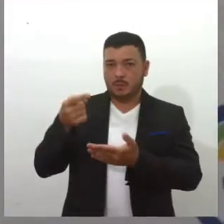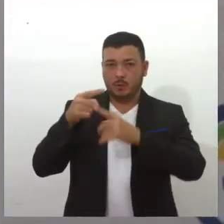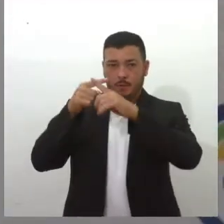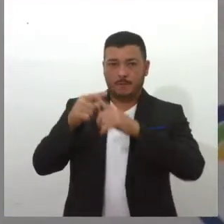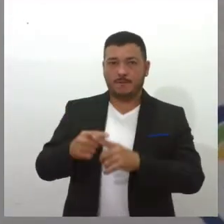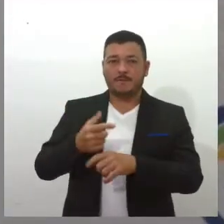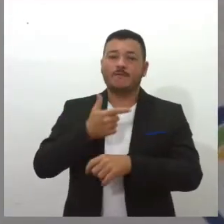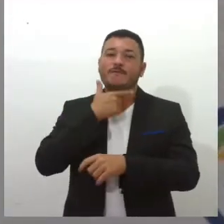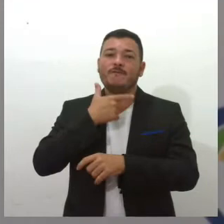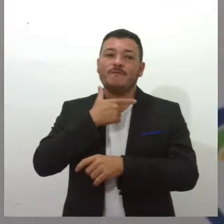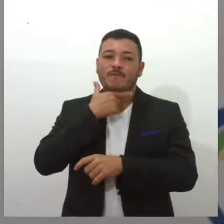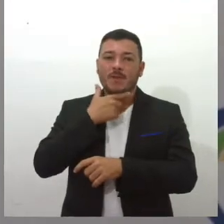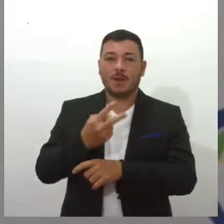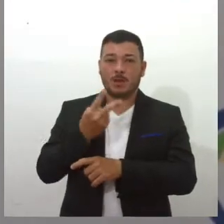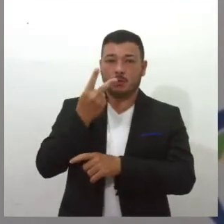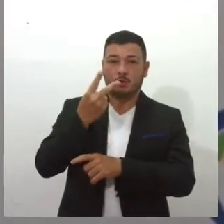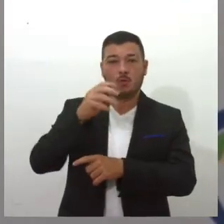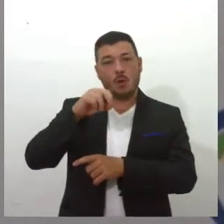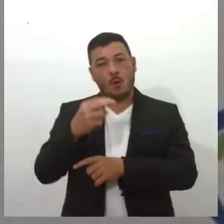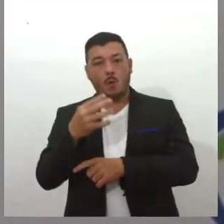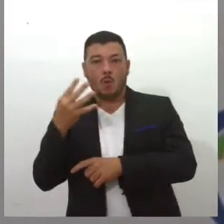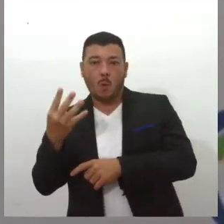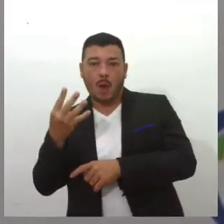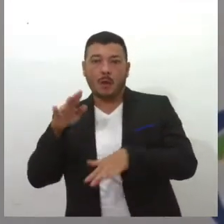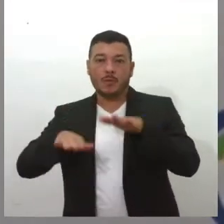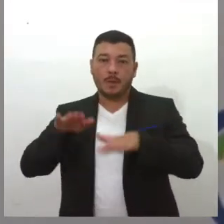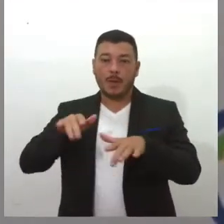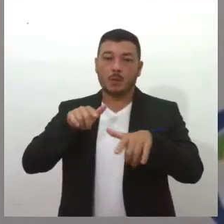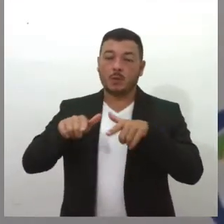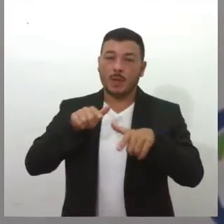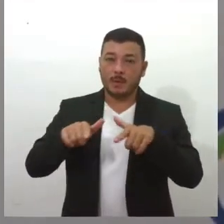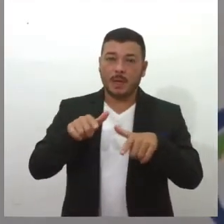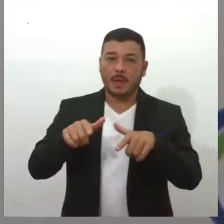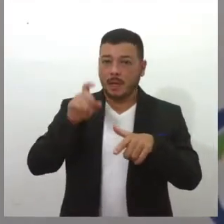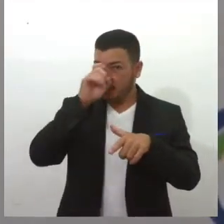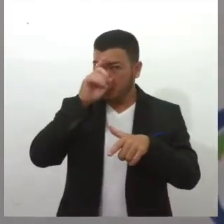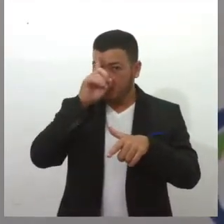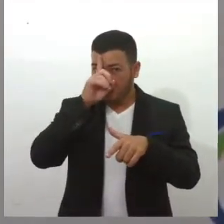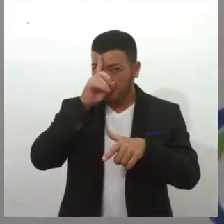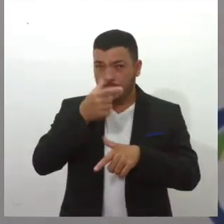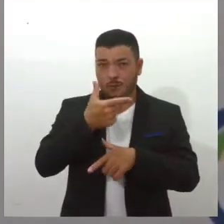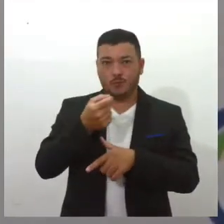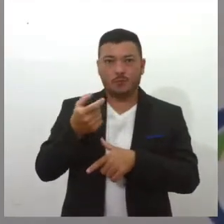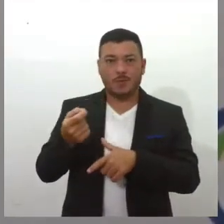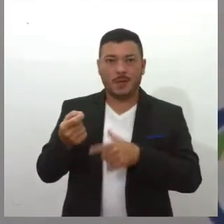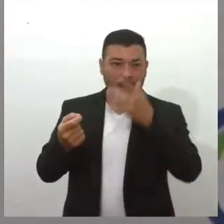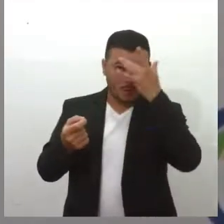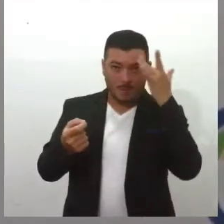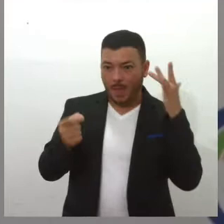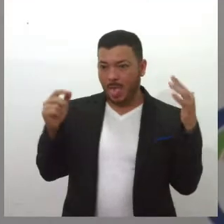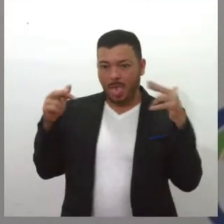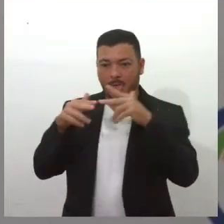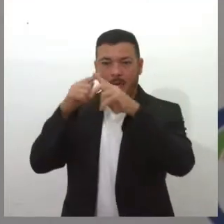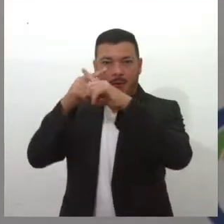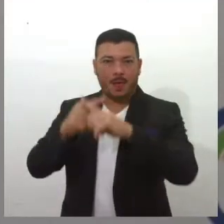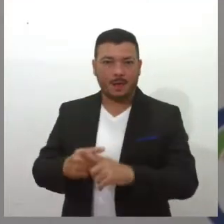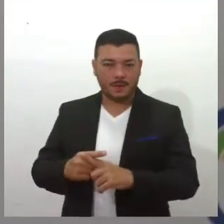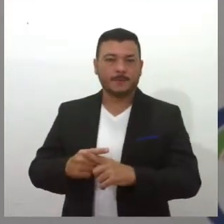vagas de 2 a 4 vagas, depende do serviço, com 200, 300 pessoas para conseguir sua